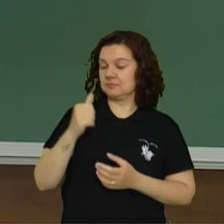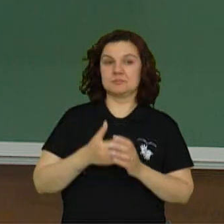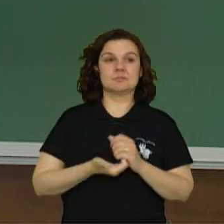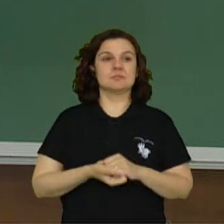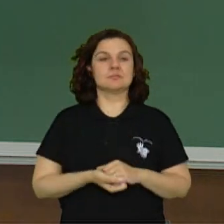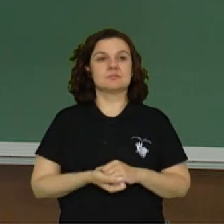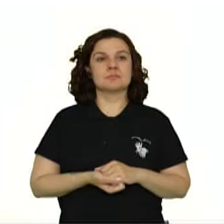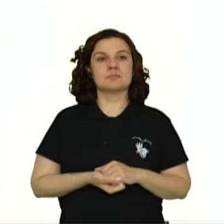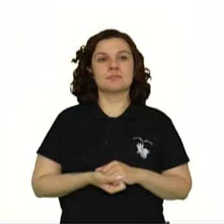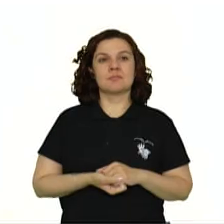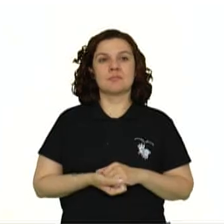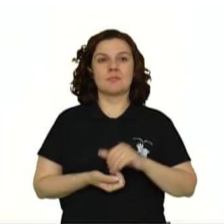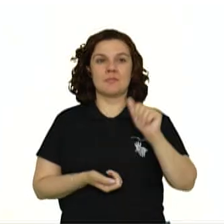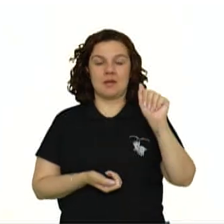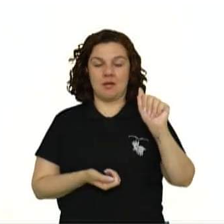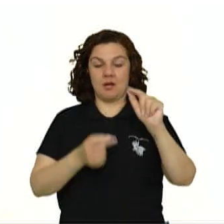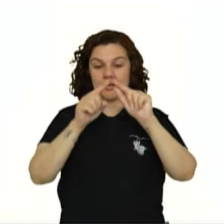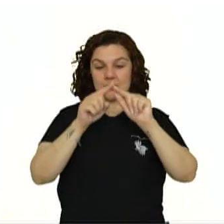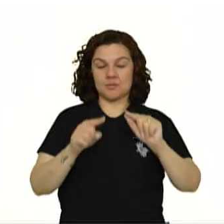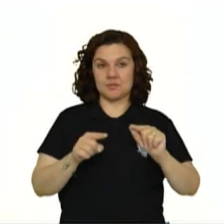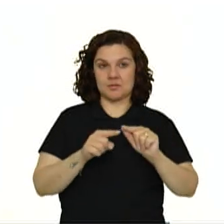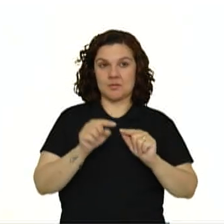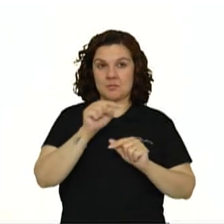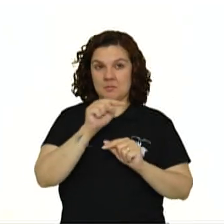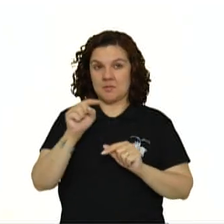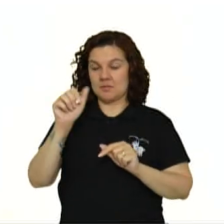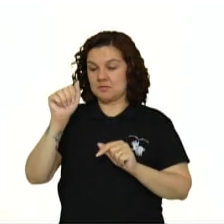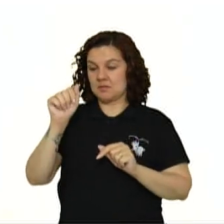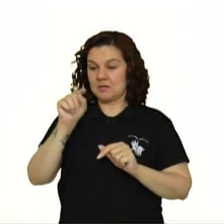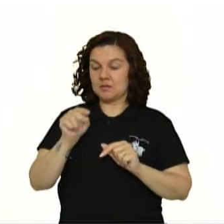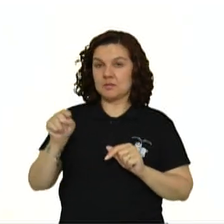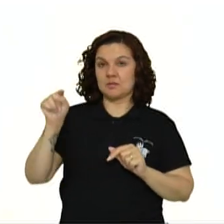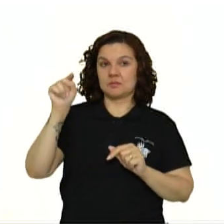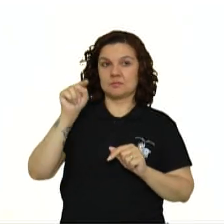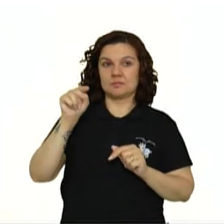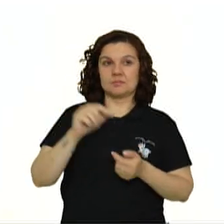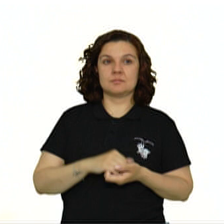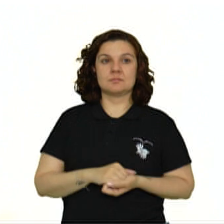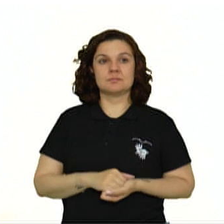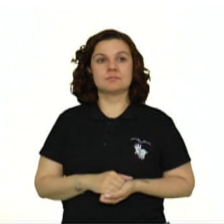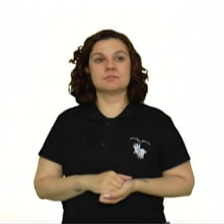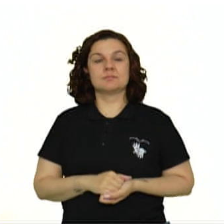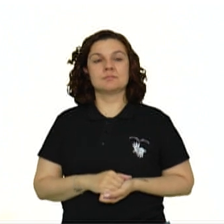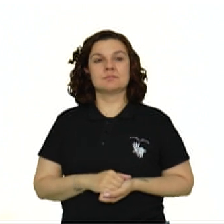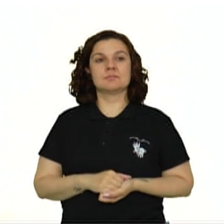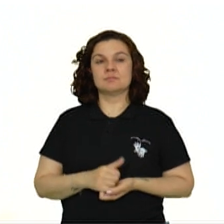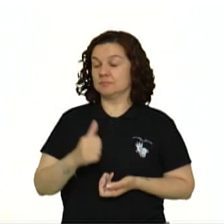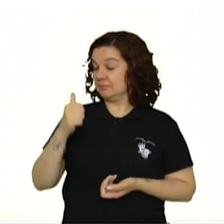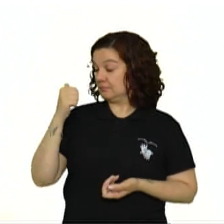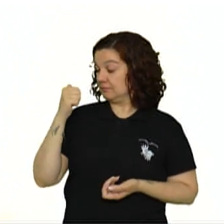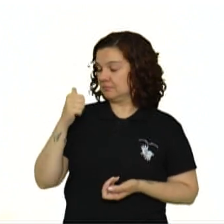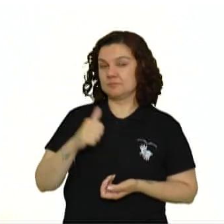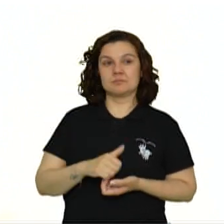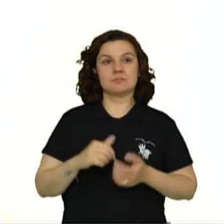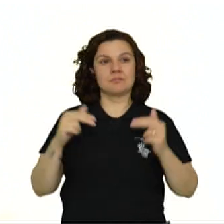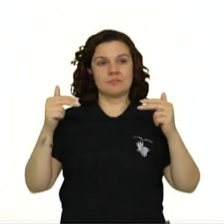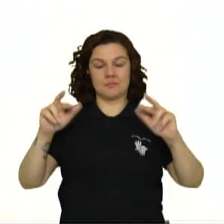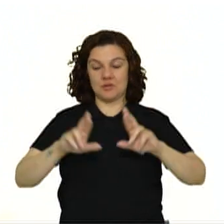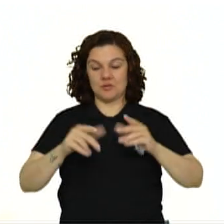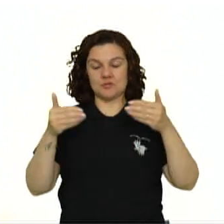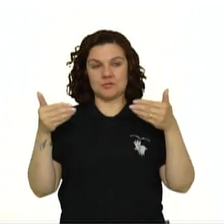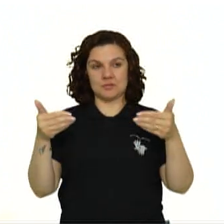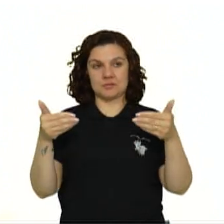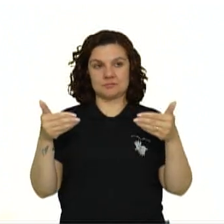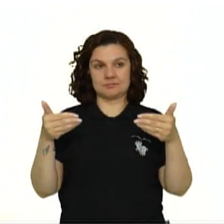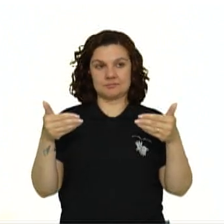Resolução aqui, resolvendo. A área do triângulo menos a área da circunferência. Denominadores diferentes, aqui